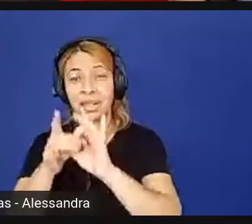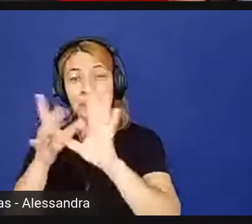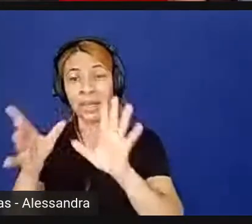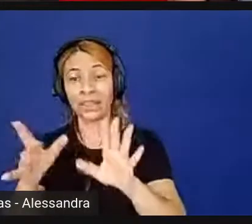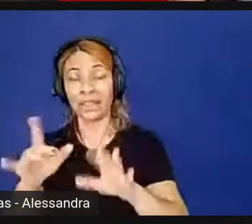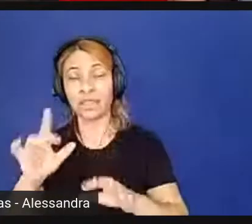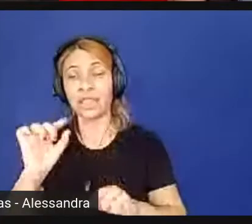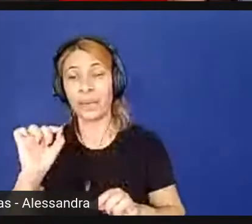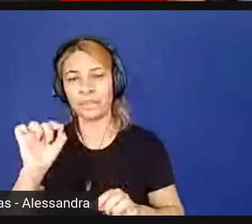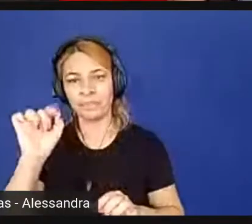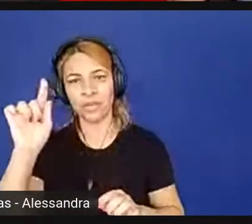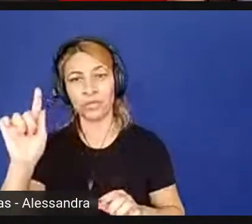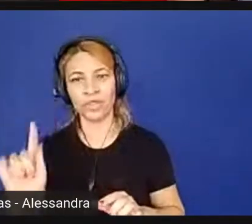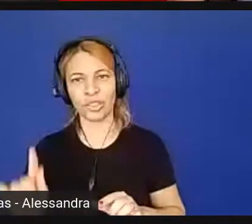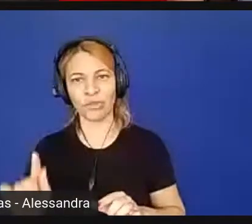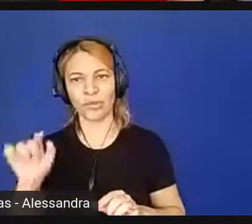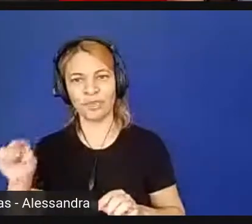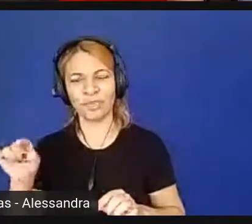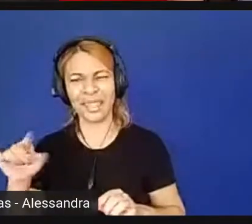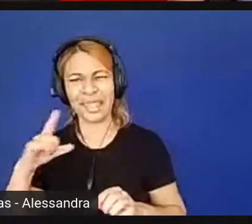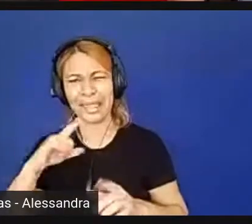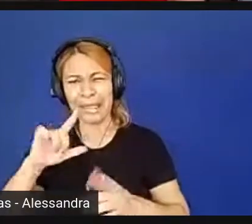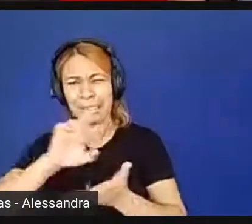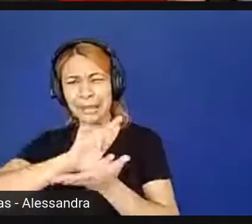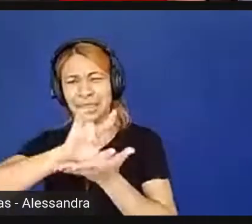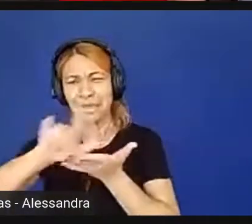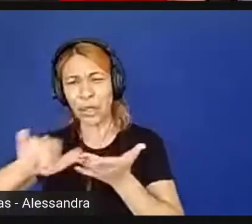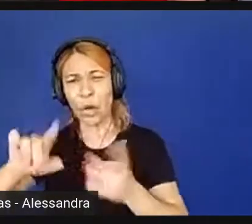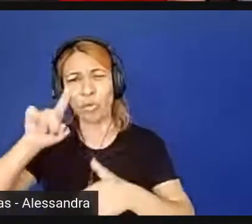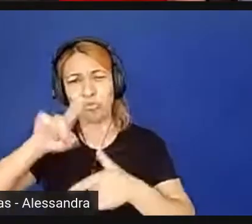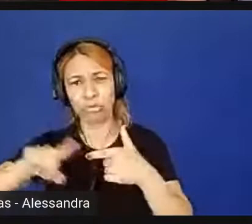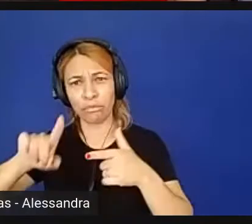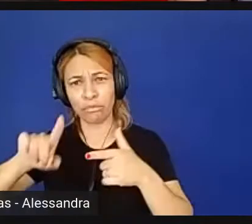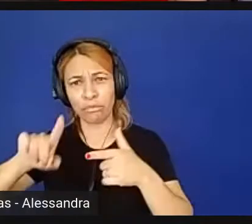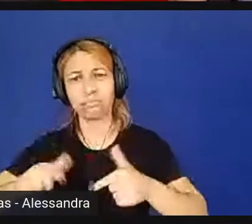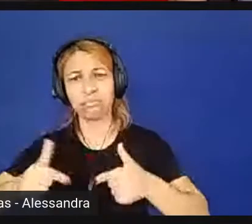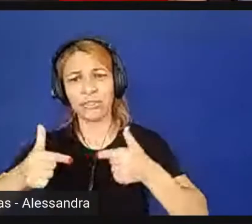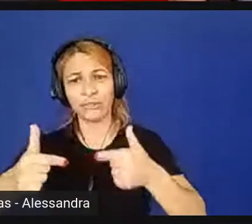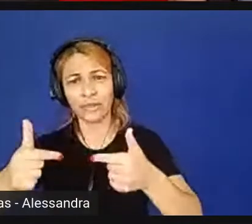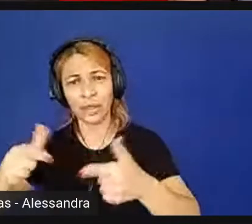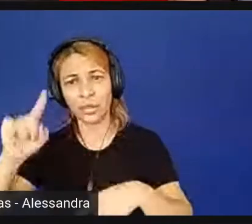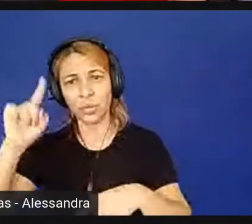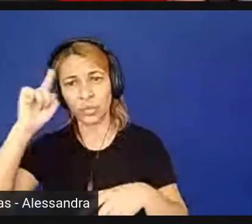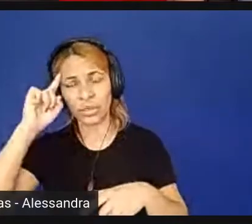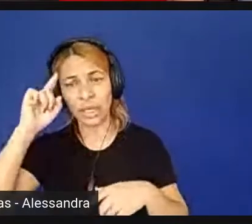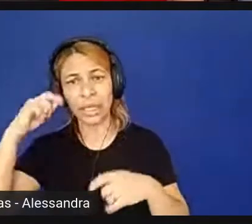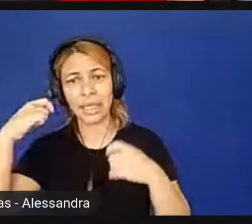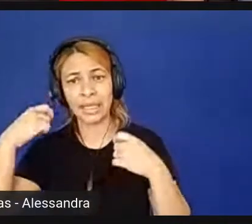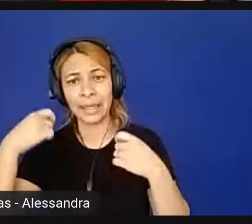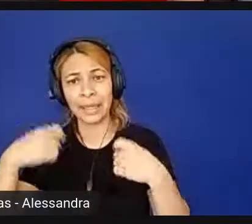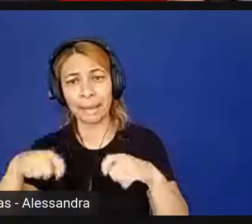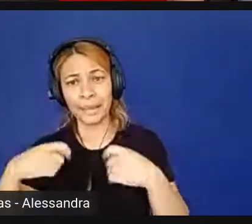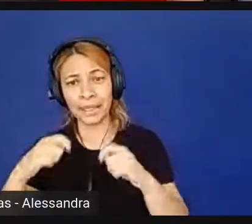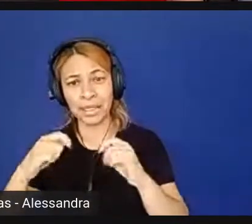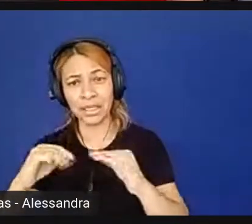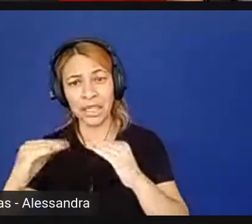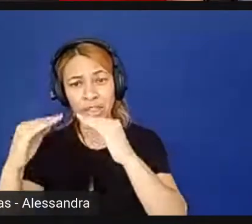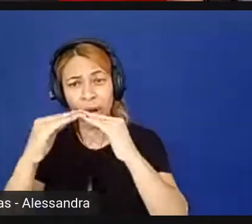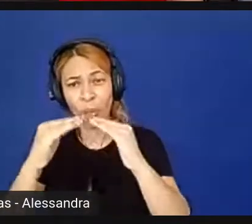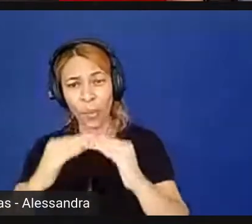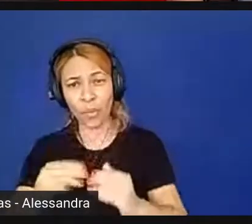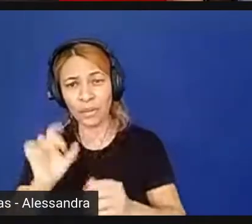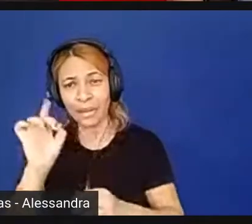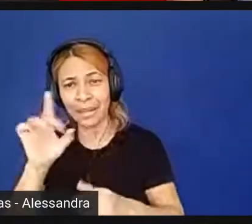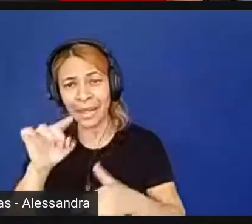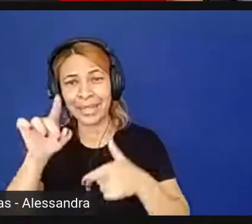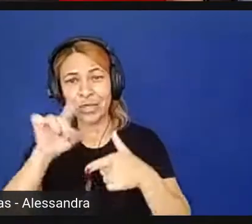Porque são infinitos problemas que ele tem que enfrentar no dia a dia. Poxa, ele tem que ter ferramentas para, de acordo com cada problema, escolher a roupa